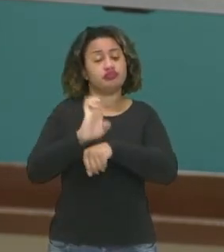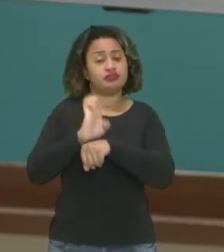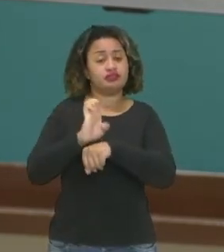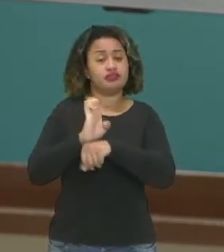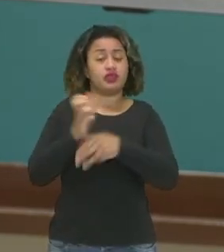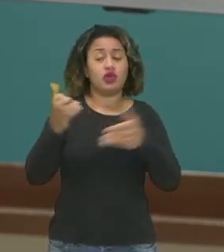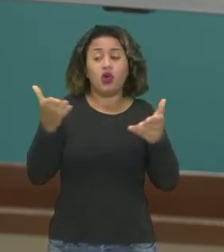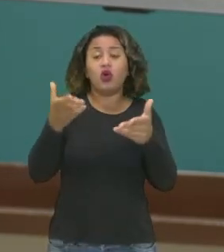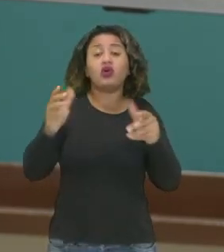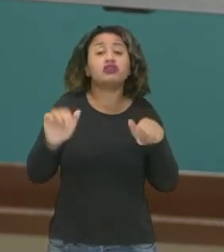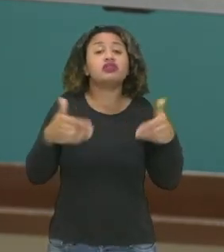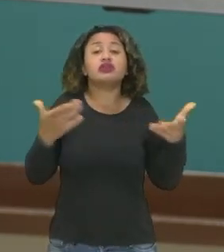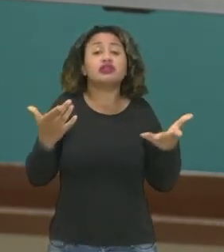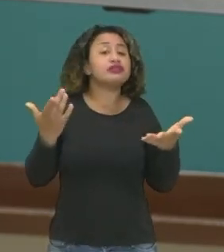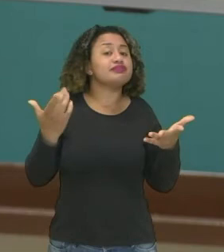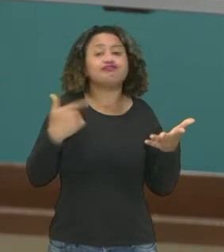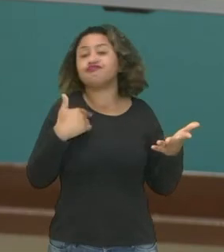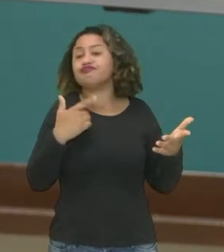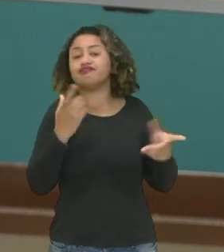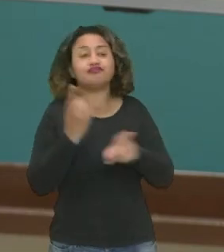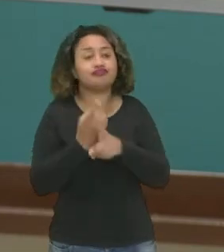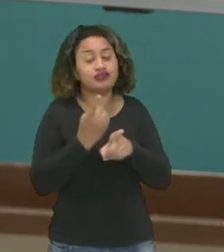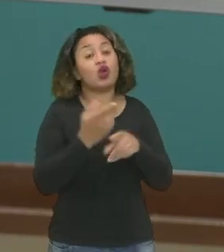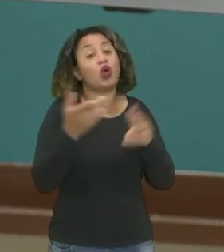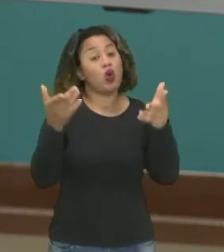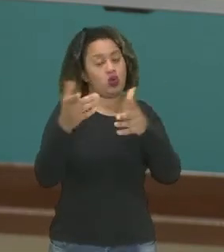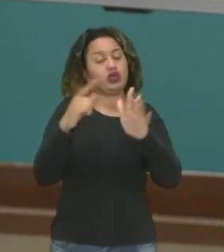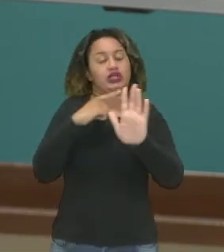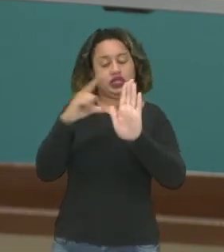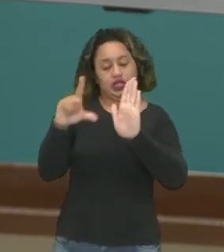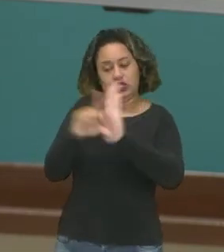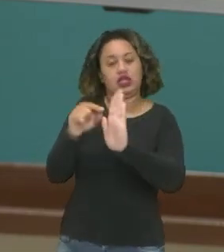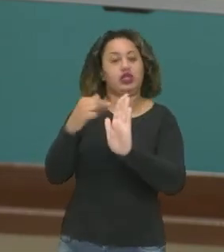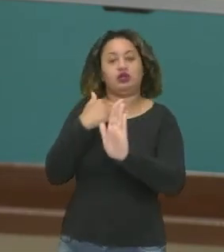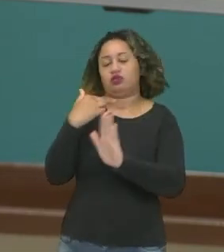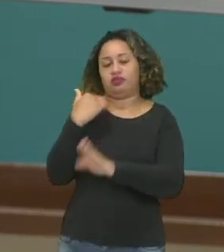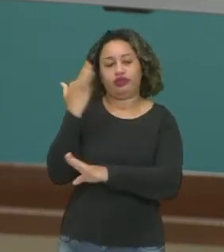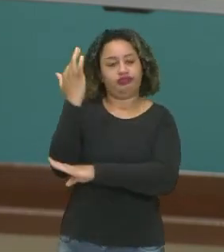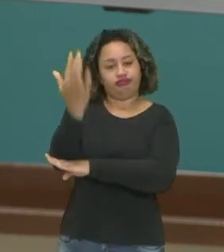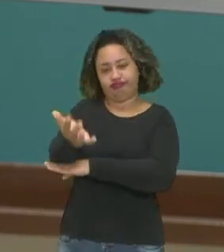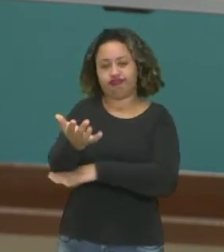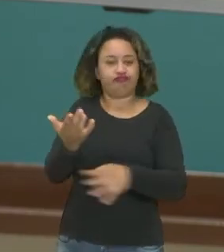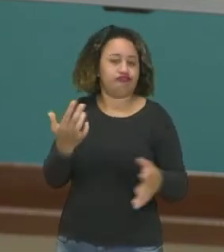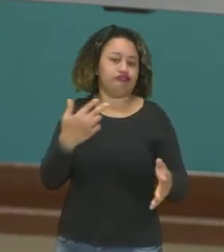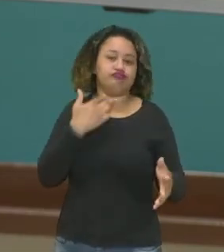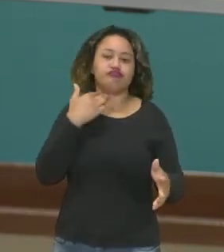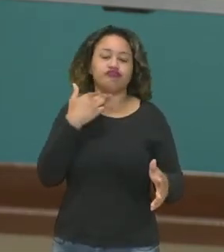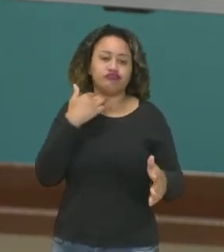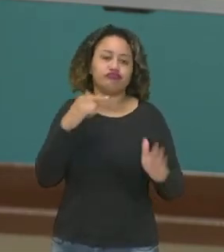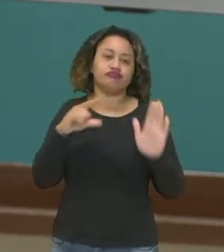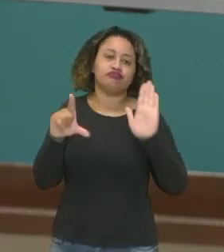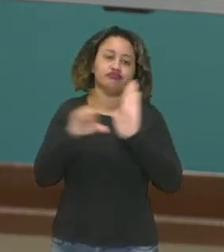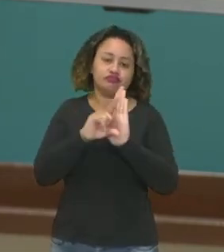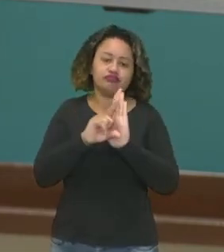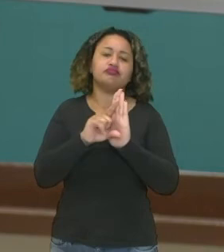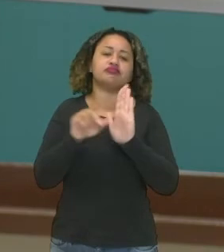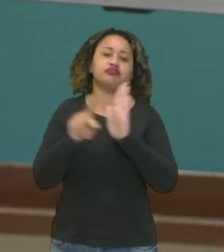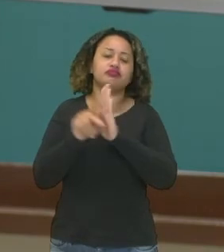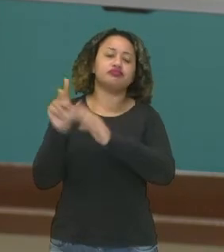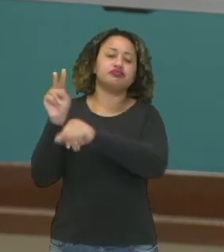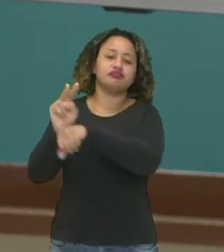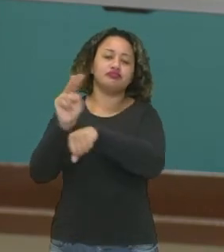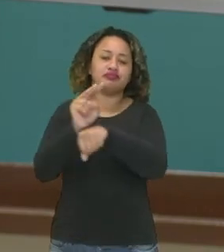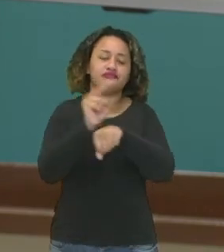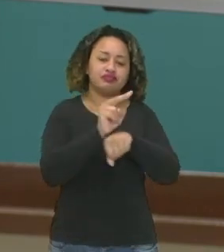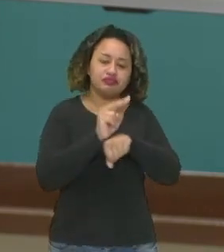hoje ela é preservada. Então, hoje já não pode mais, né? Hoje também existe uma legislação